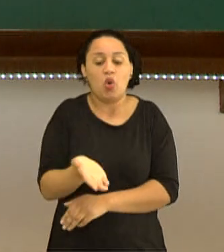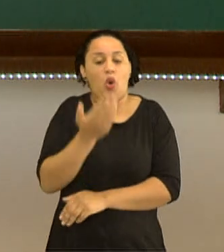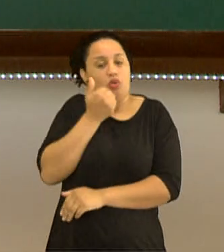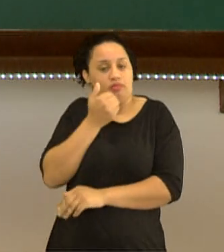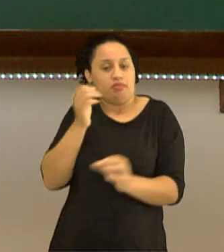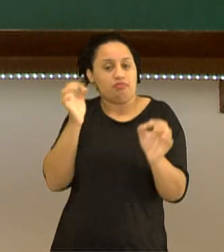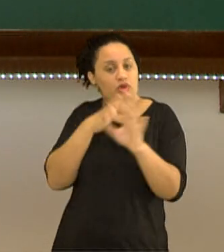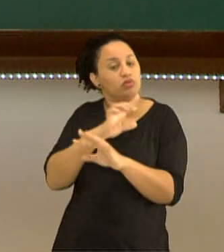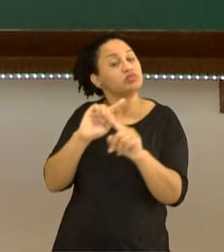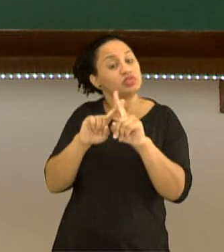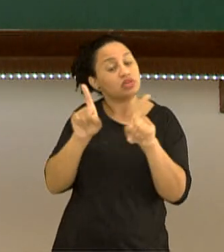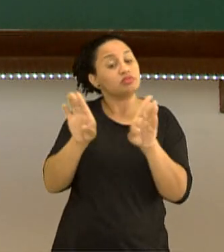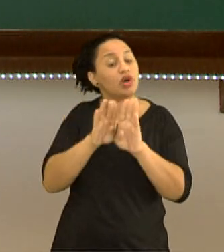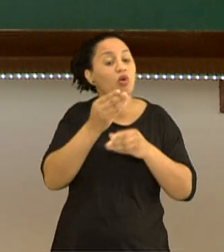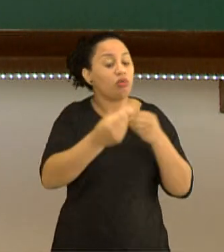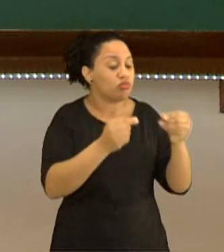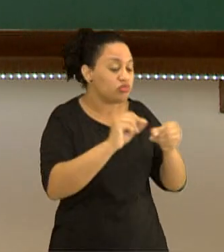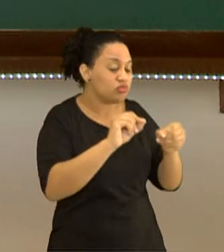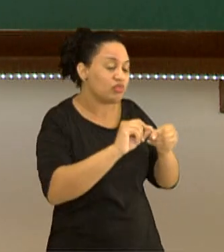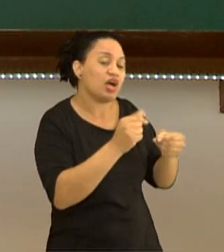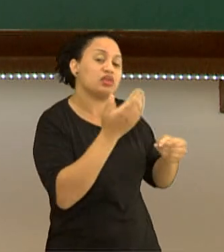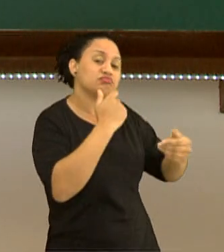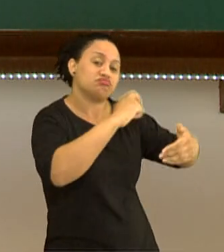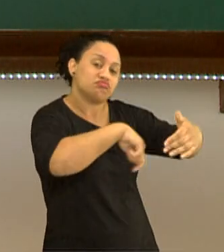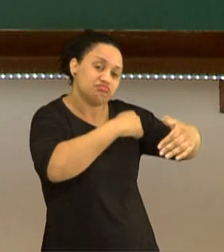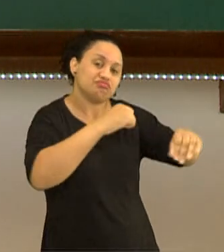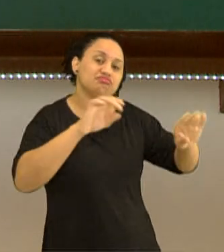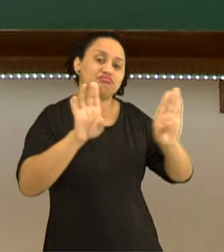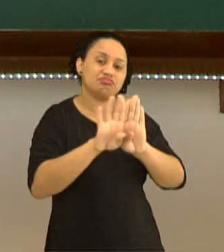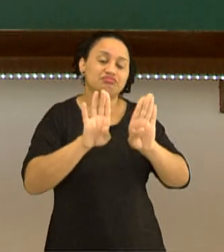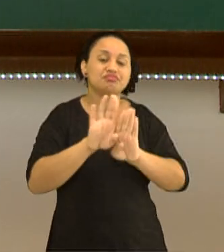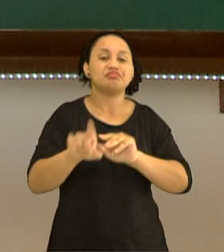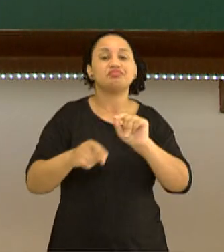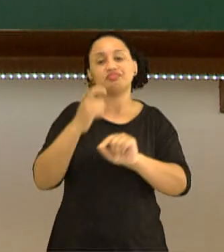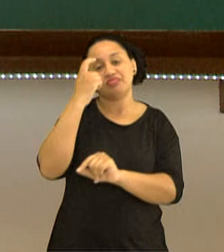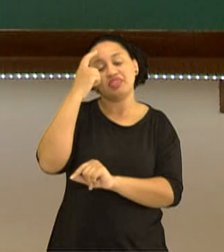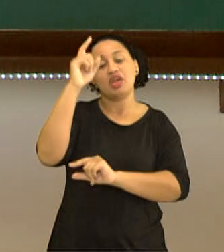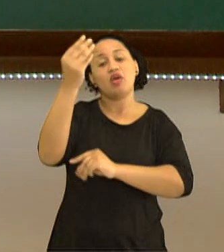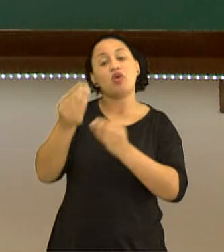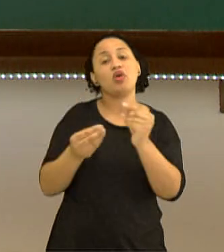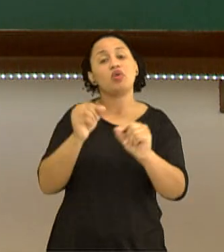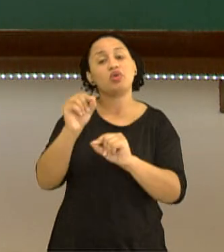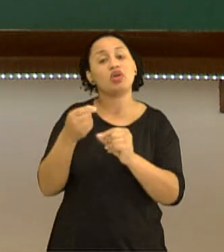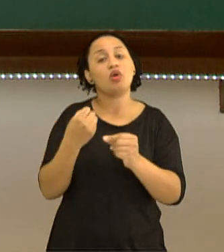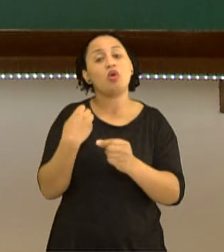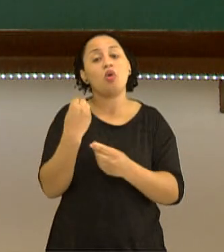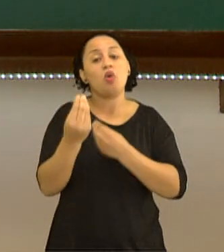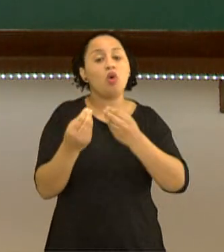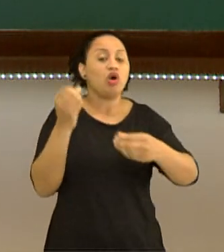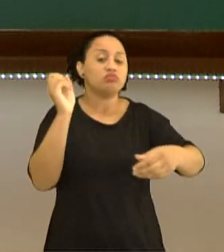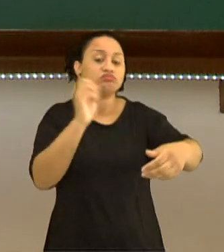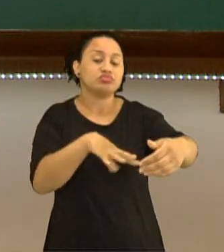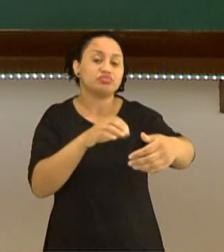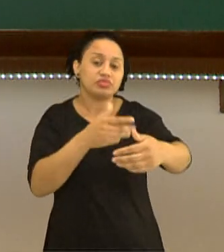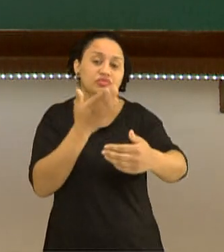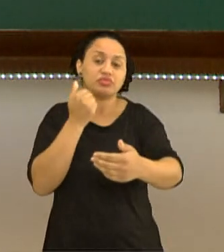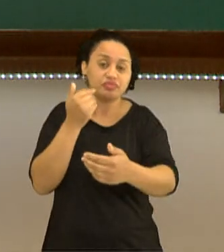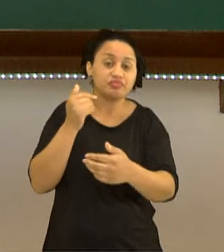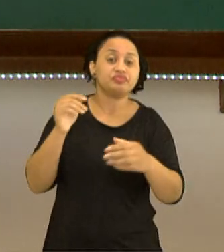a produção dos alimentos e também a ideia de como nós descartamos os alimentos e